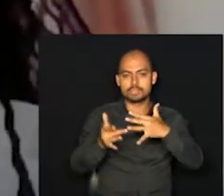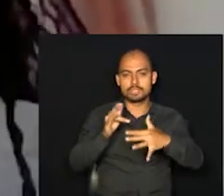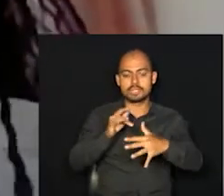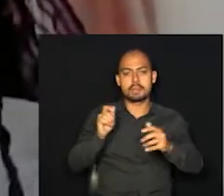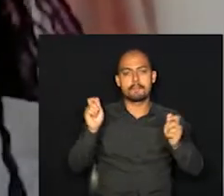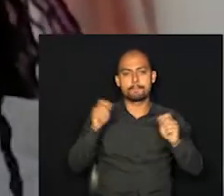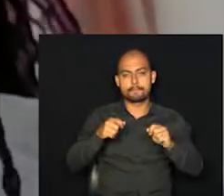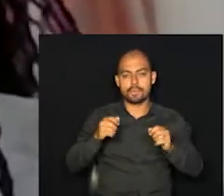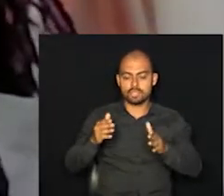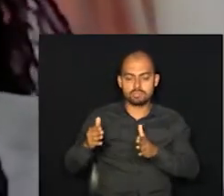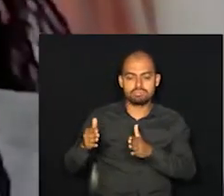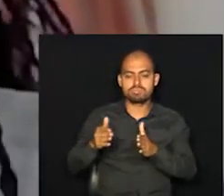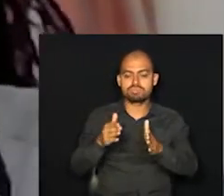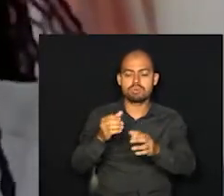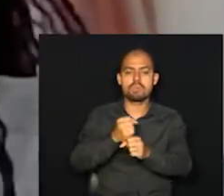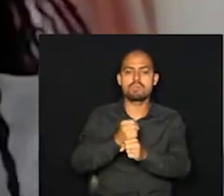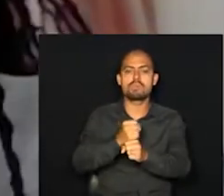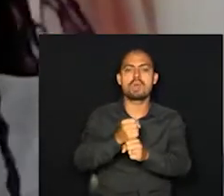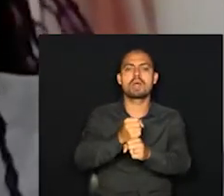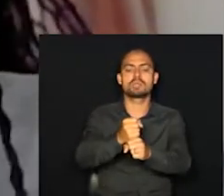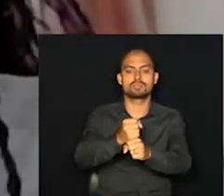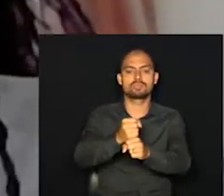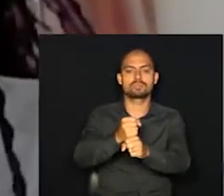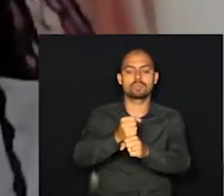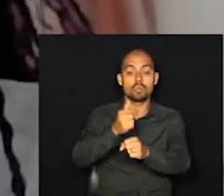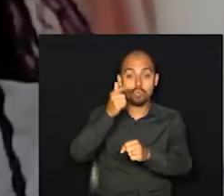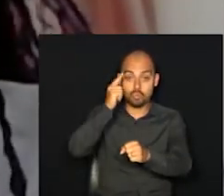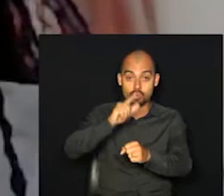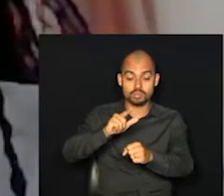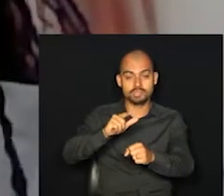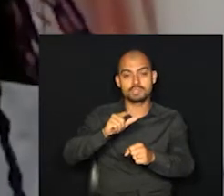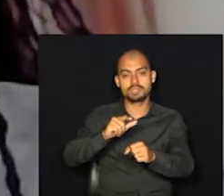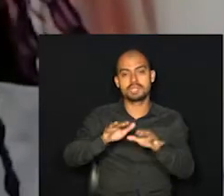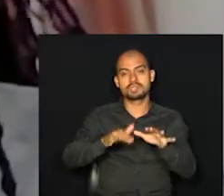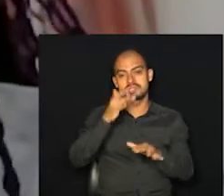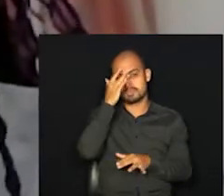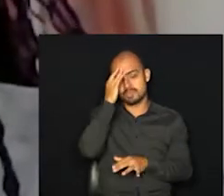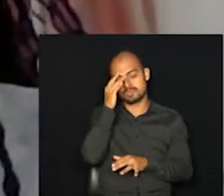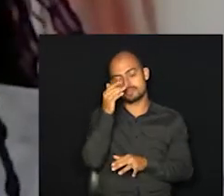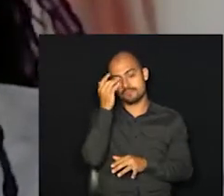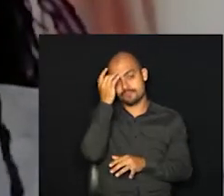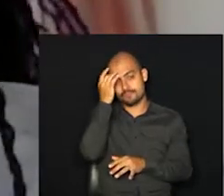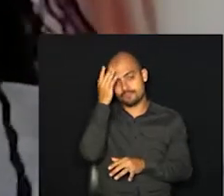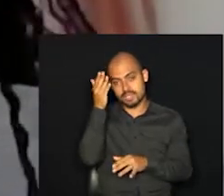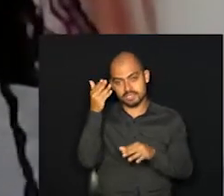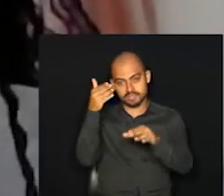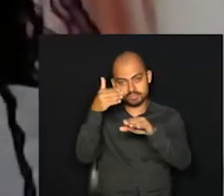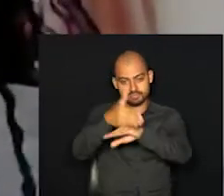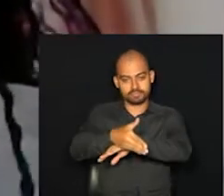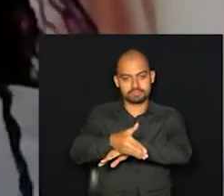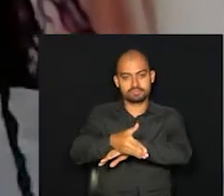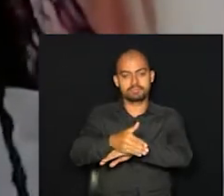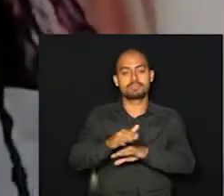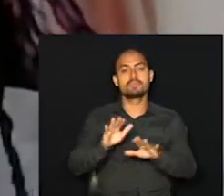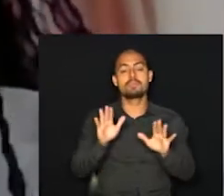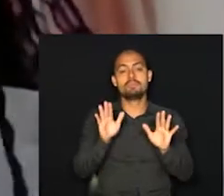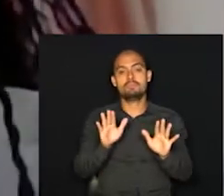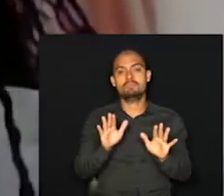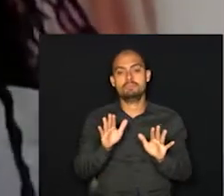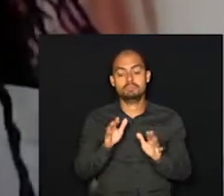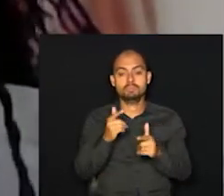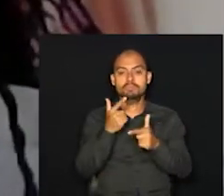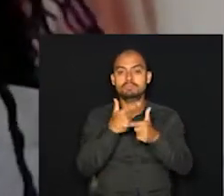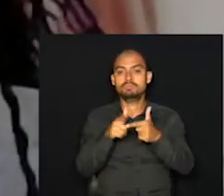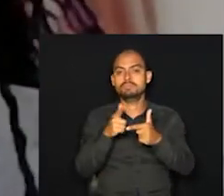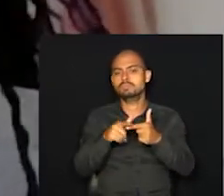você chegar em lugares onde as pessoas tenham mais facilidade, porque o único problema é